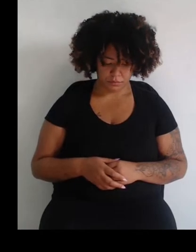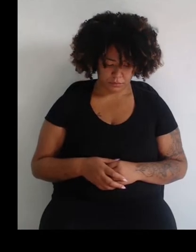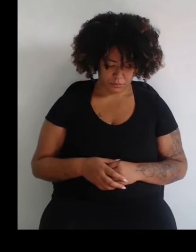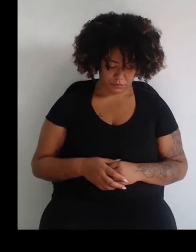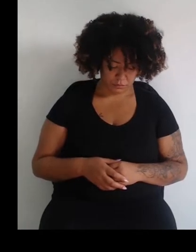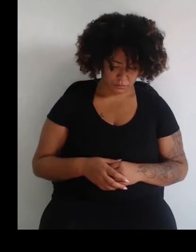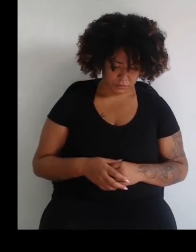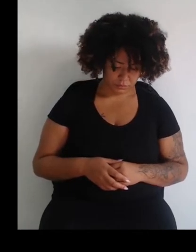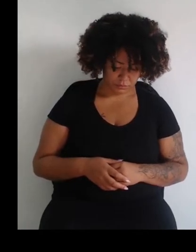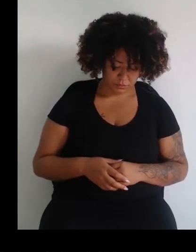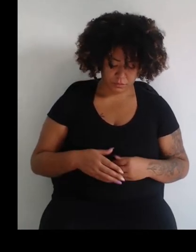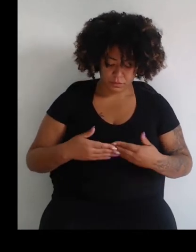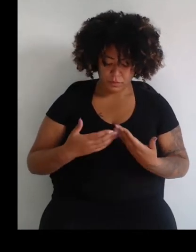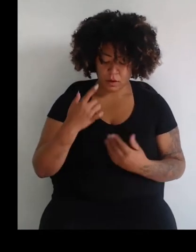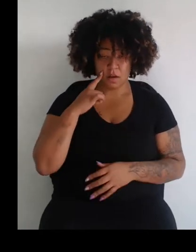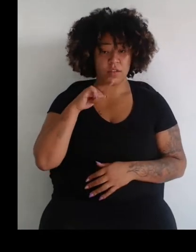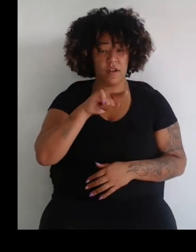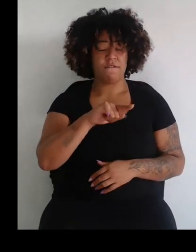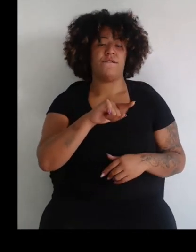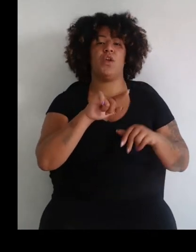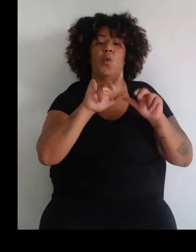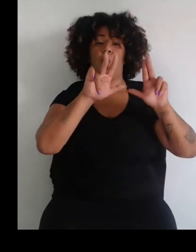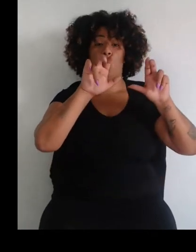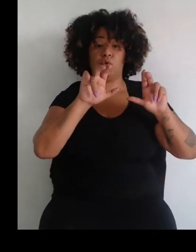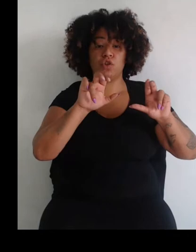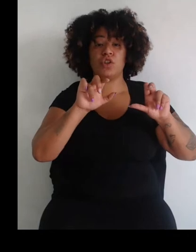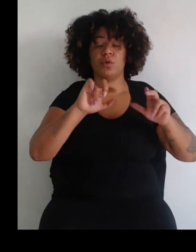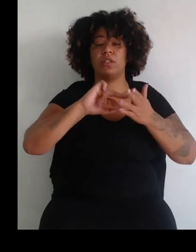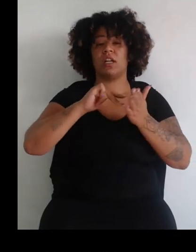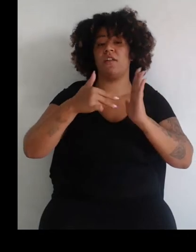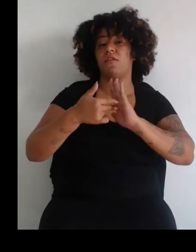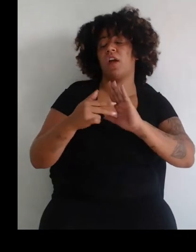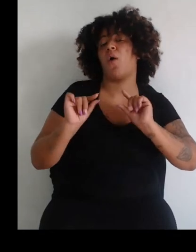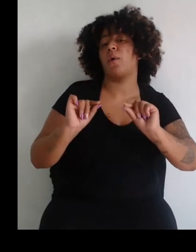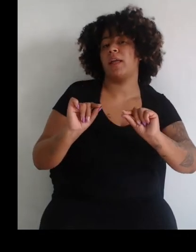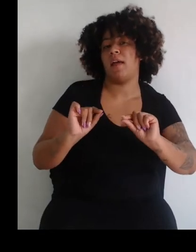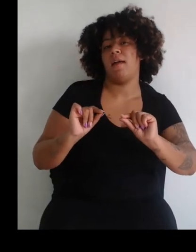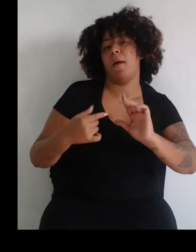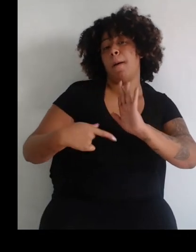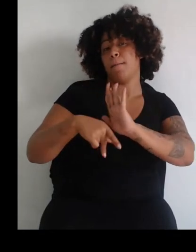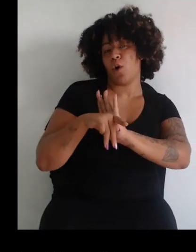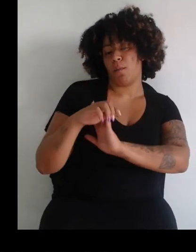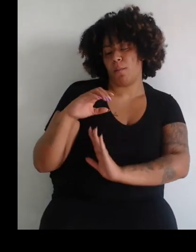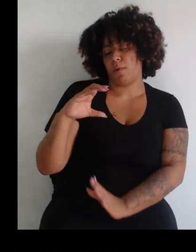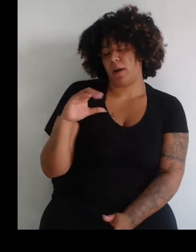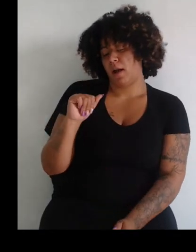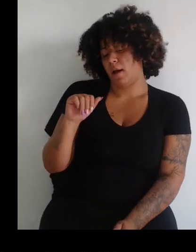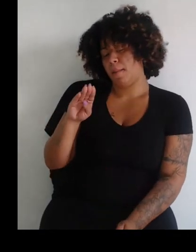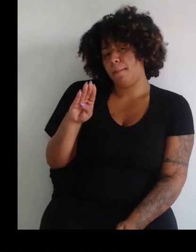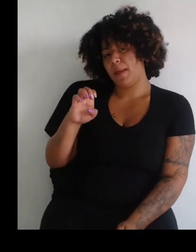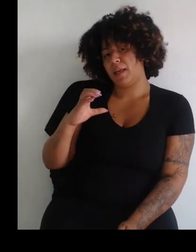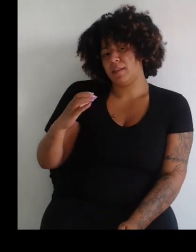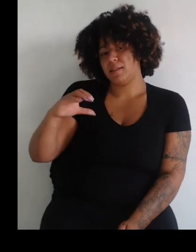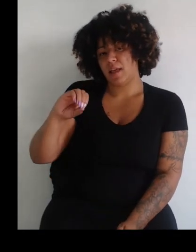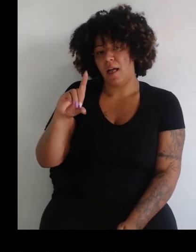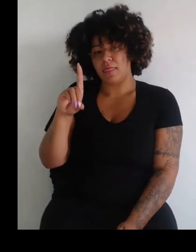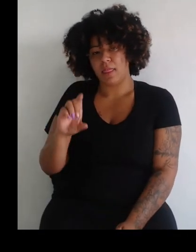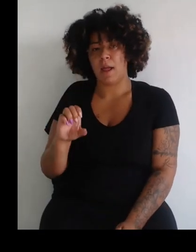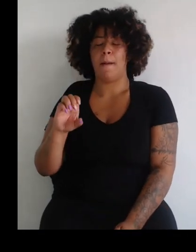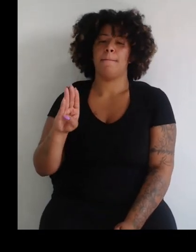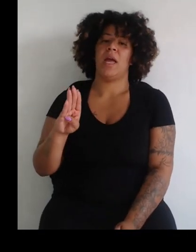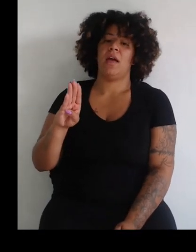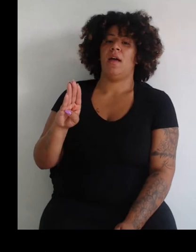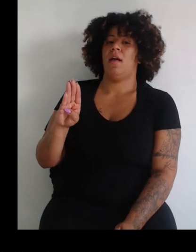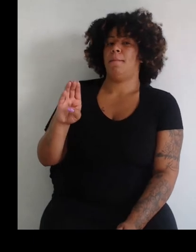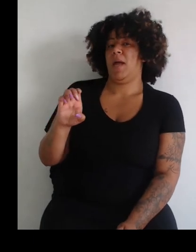título desse artigo é as cabeças de bacon eu vou falar sobre esse essas